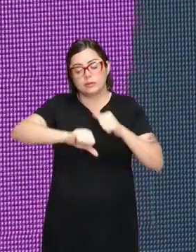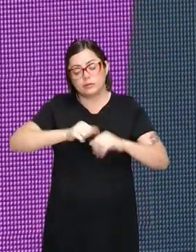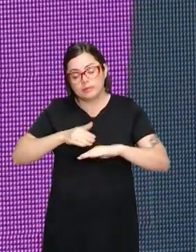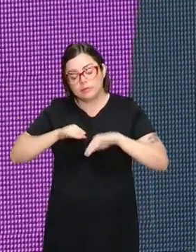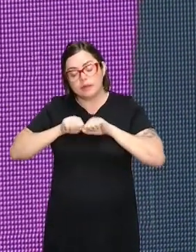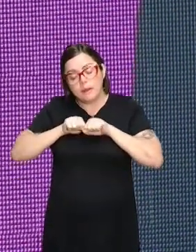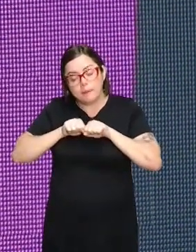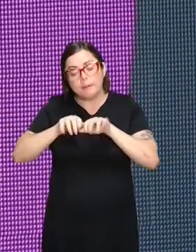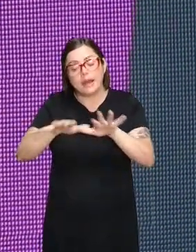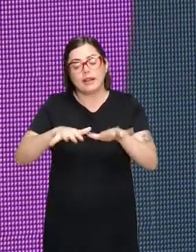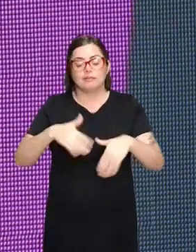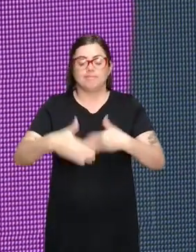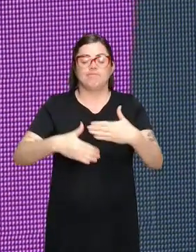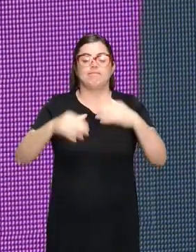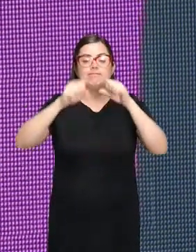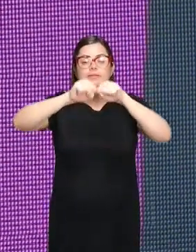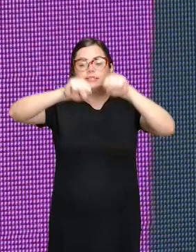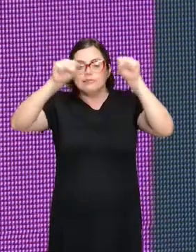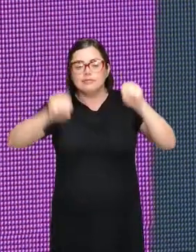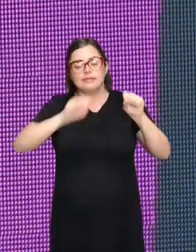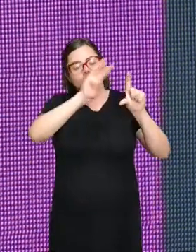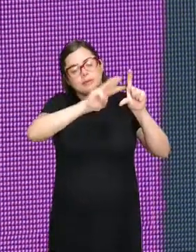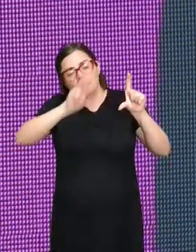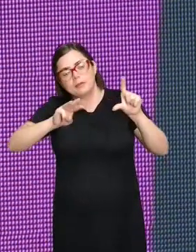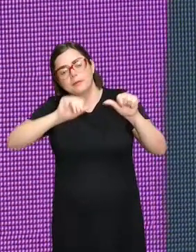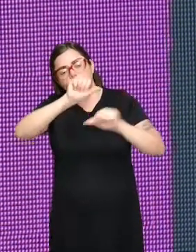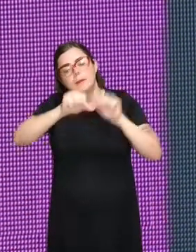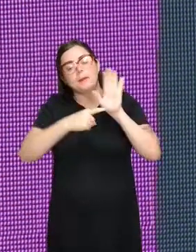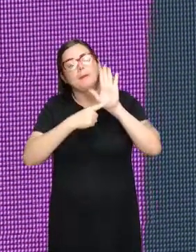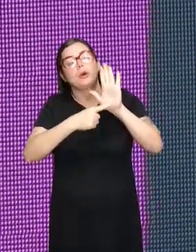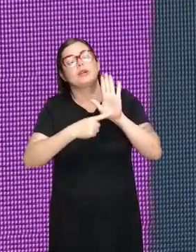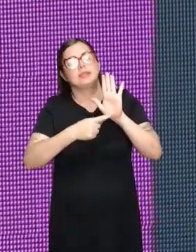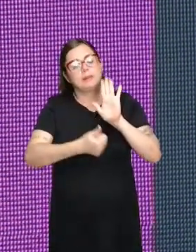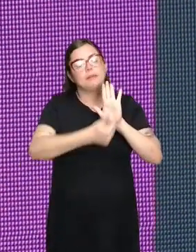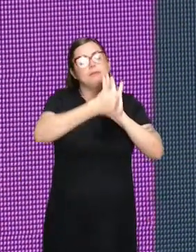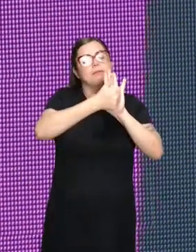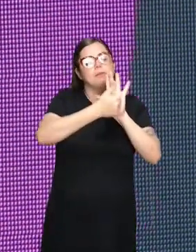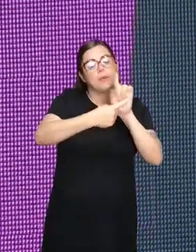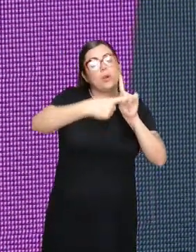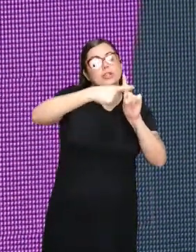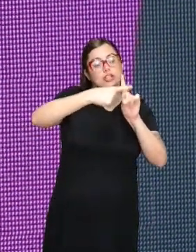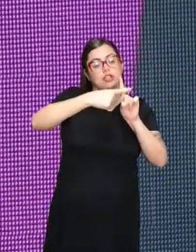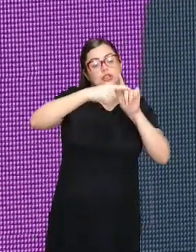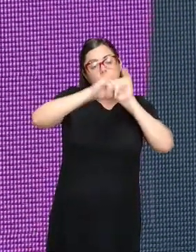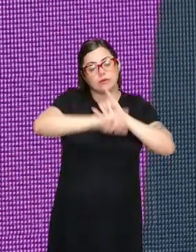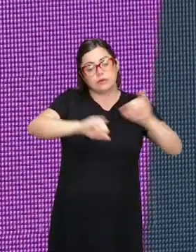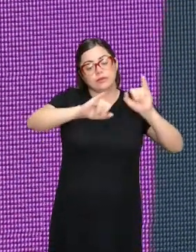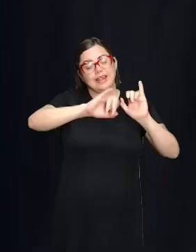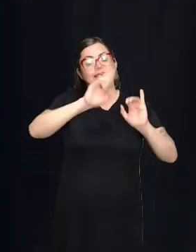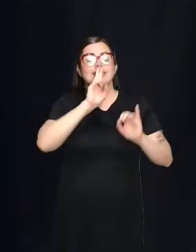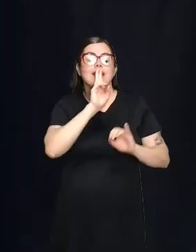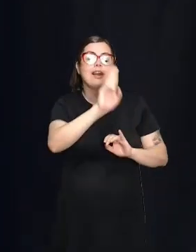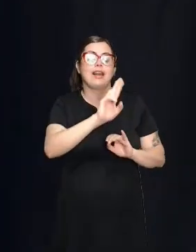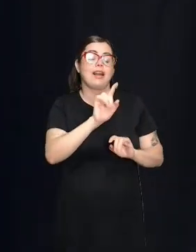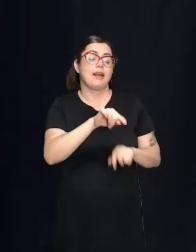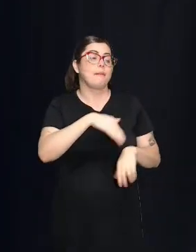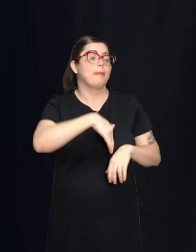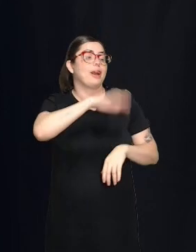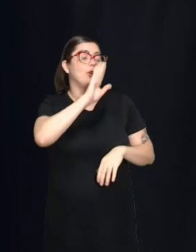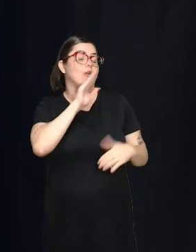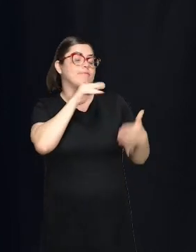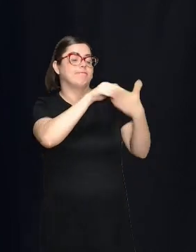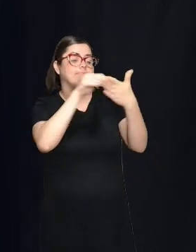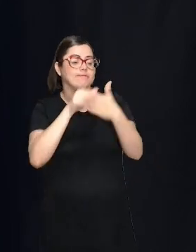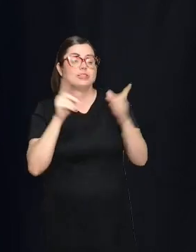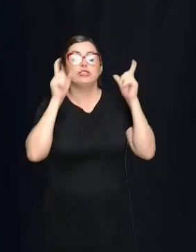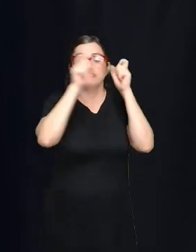precisa mostrar para elas que vai gerar um resultado positivo depois. Essa é a nossa maior dificuldade. Legal. E a gente estava comentando